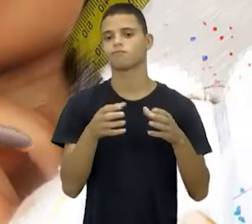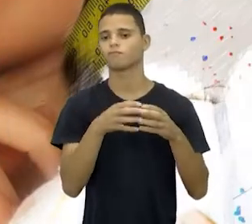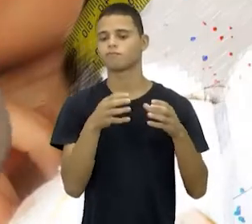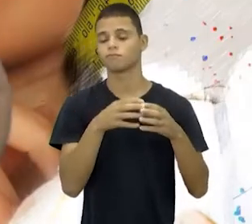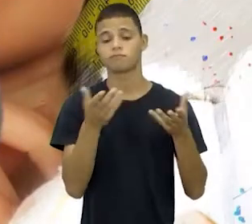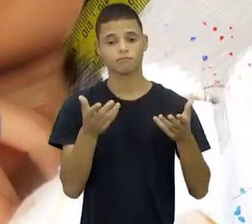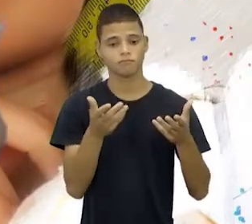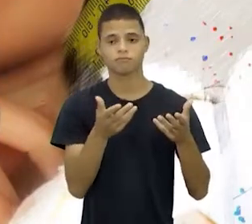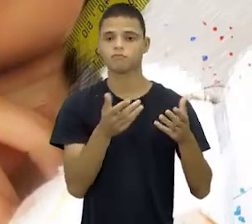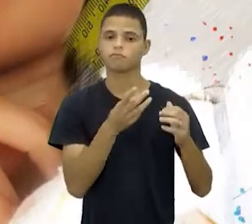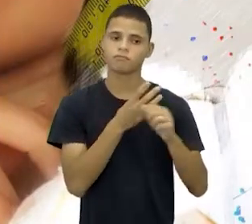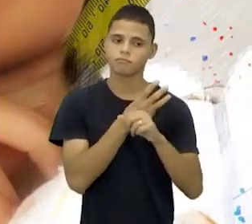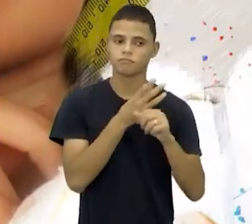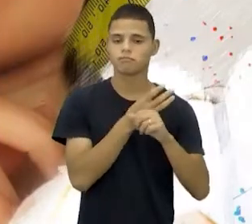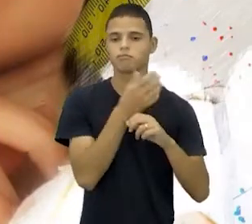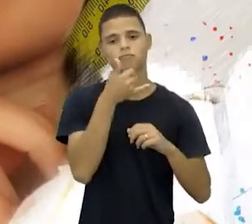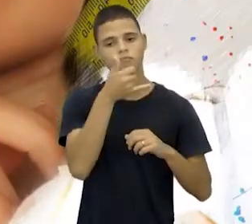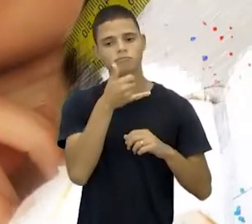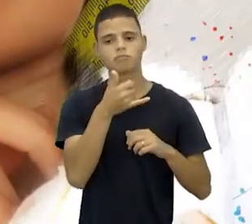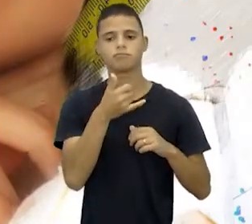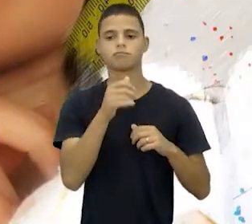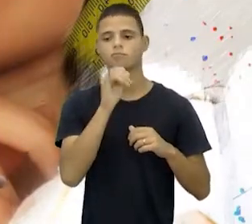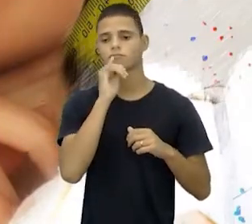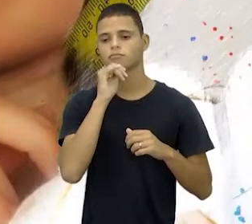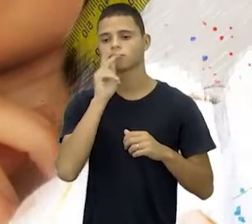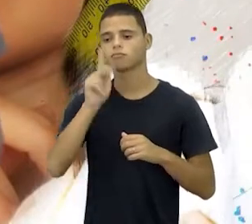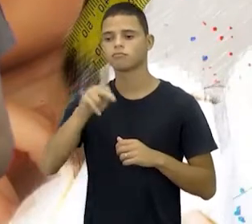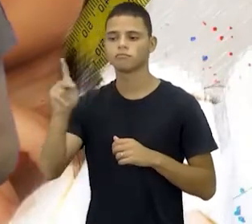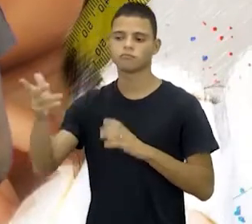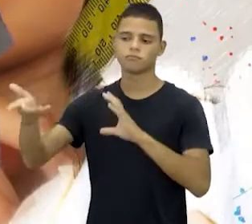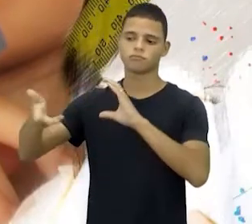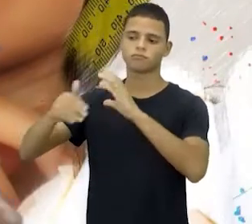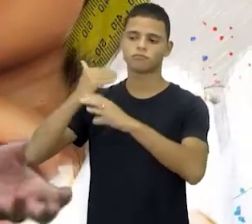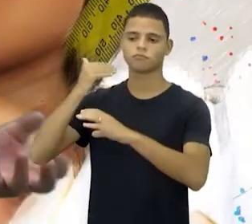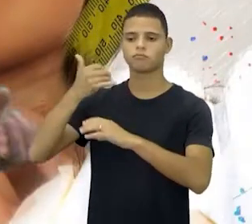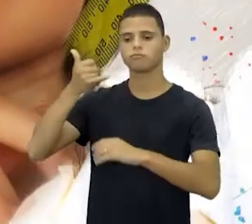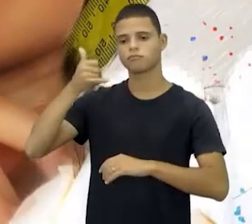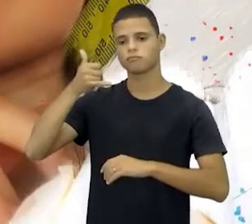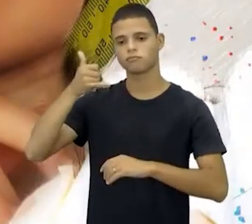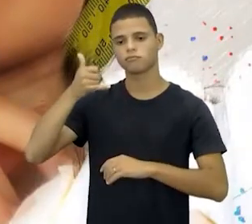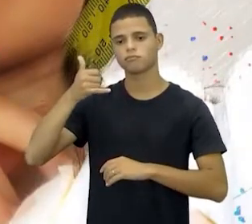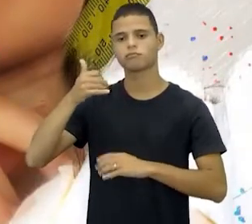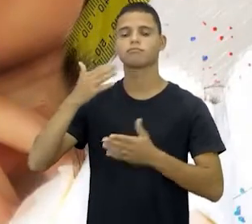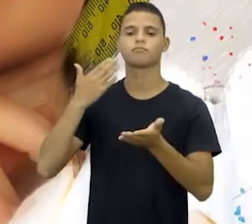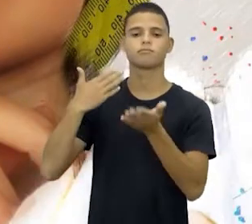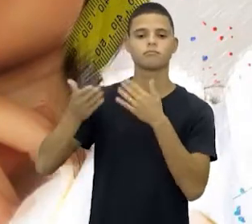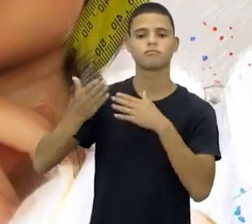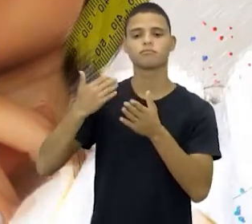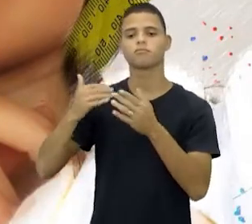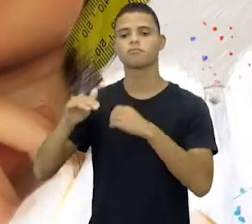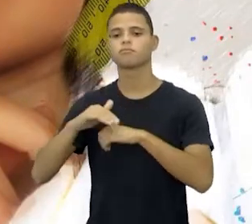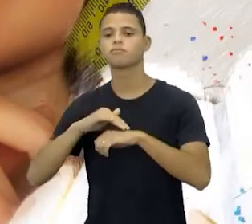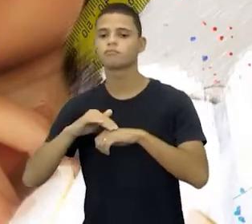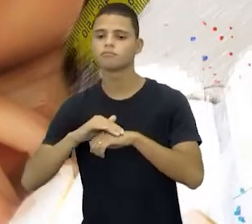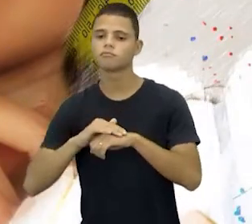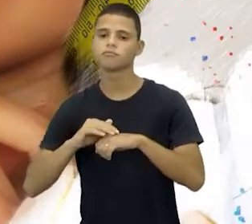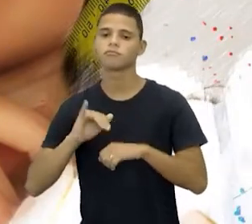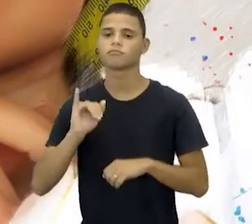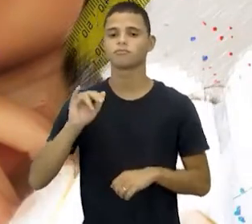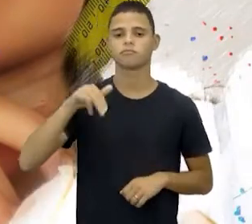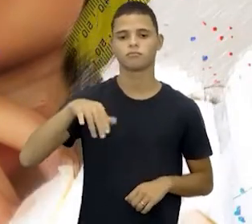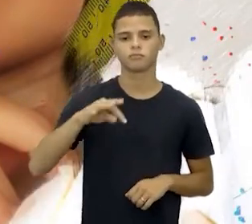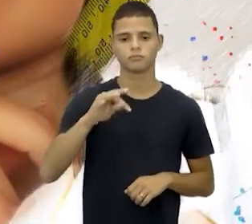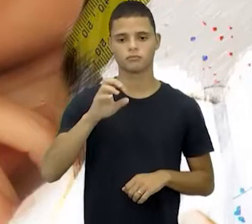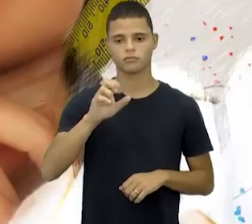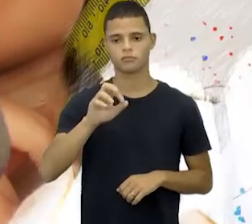de vocês, dos professores. Então, eu recebi uma mensagem do professor. Ele está se comunicando com vocês de forma interpessoal,